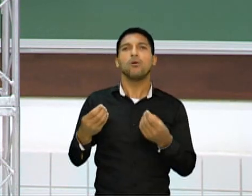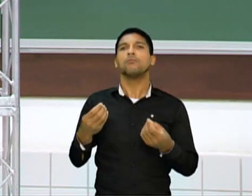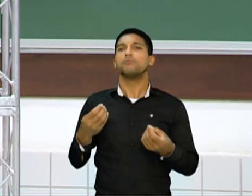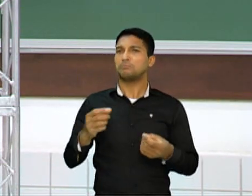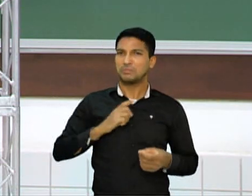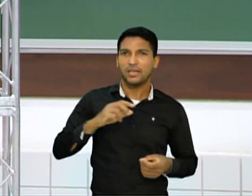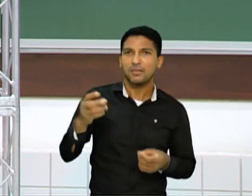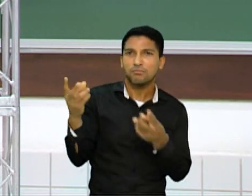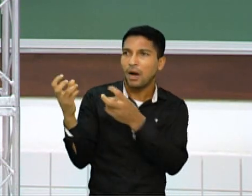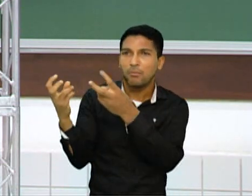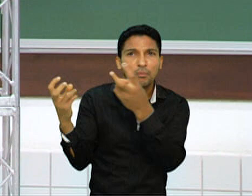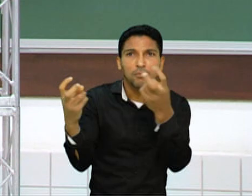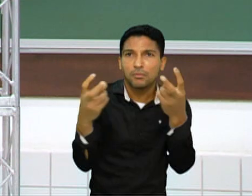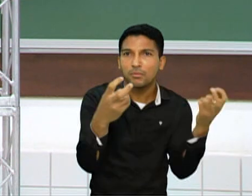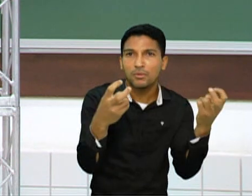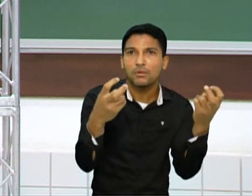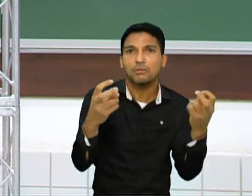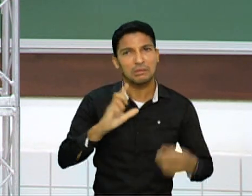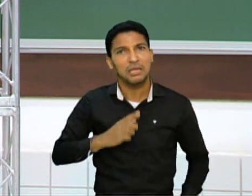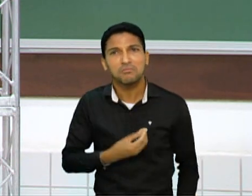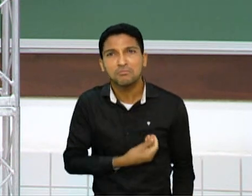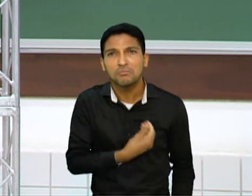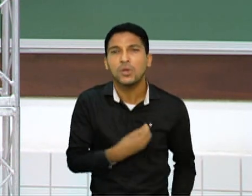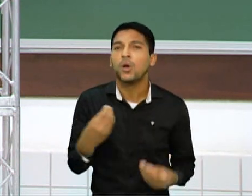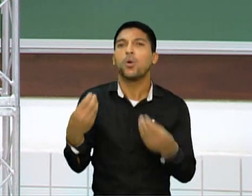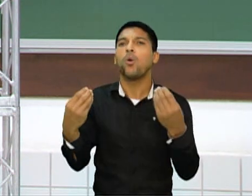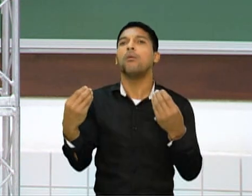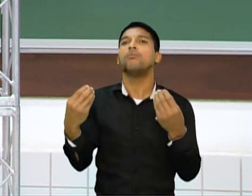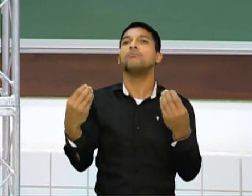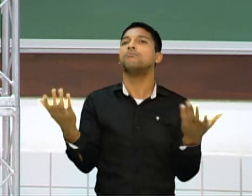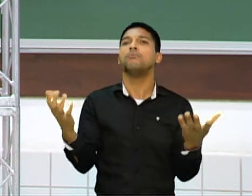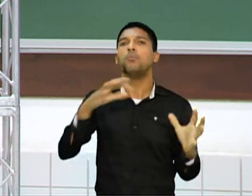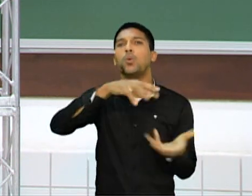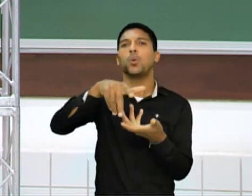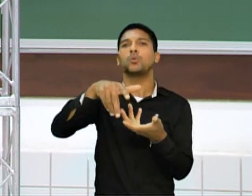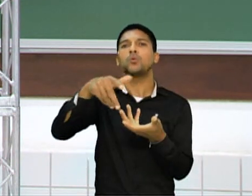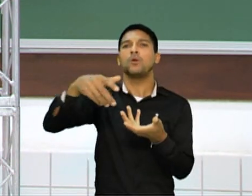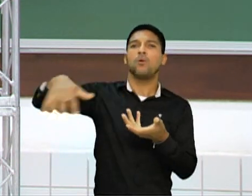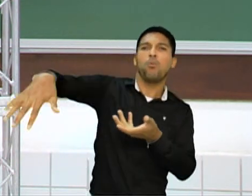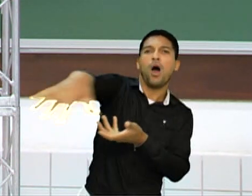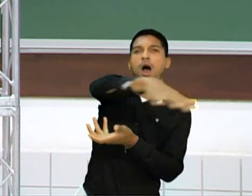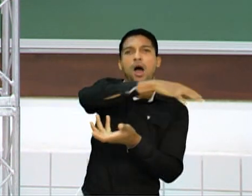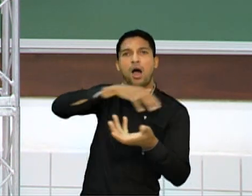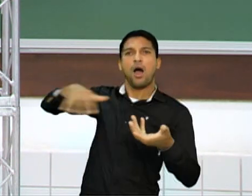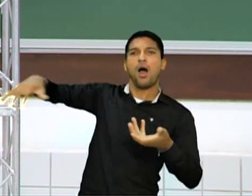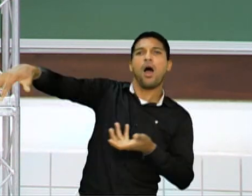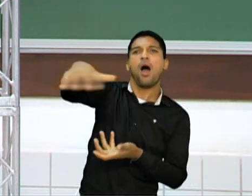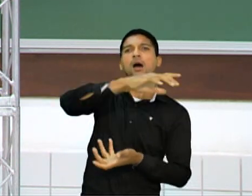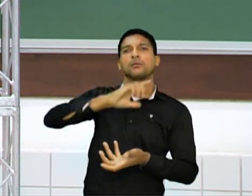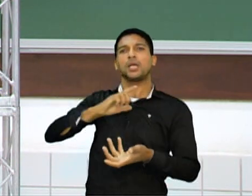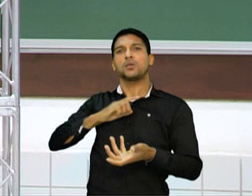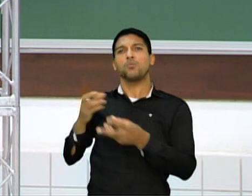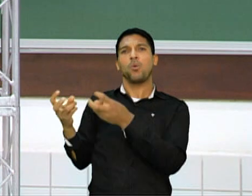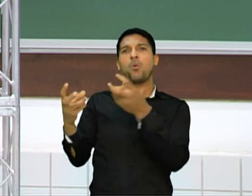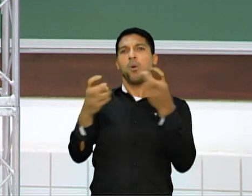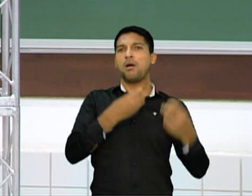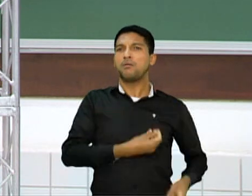existem? Ou o que de fato é seguro acreditar e o que não é? Lembre-se da última aula sobre